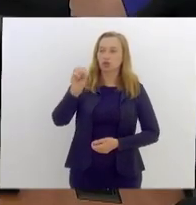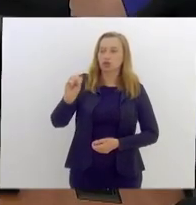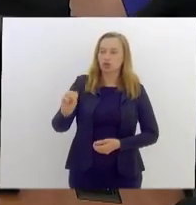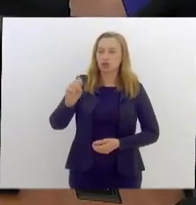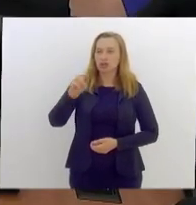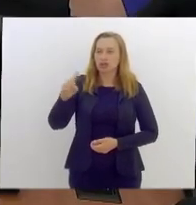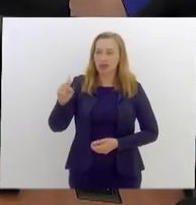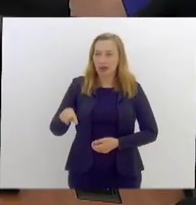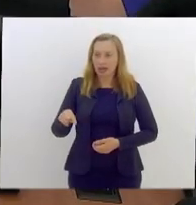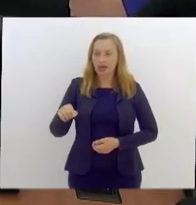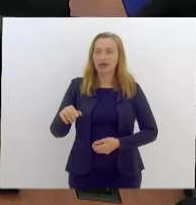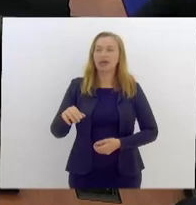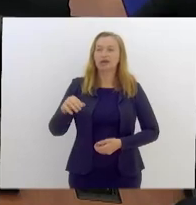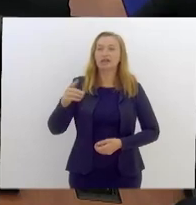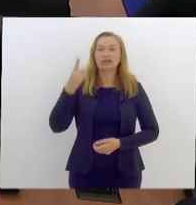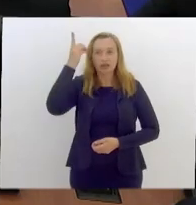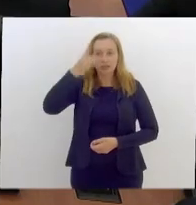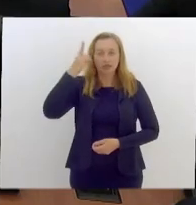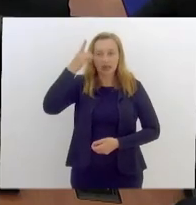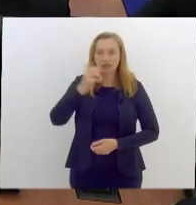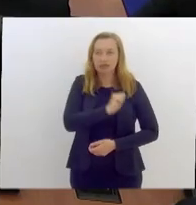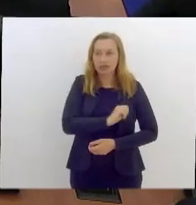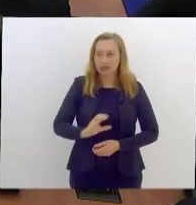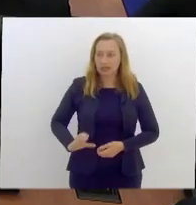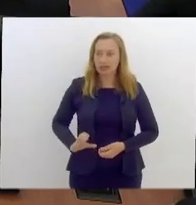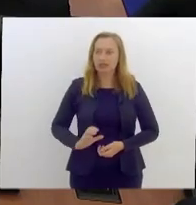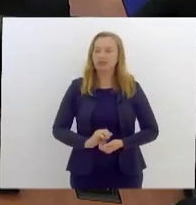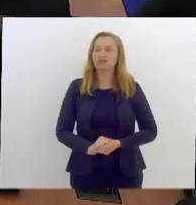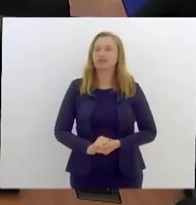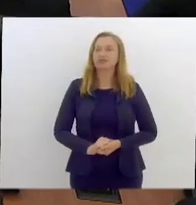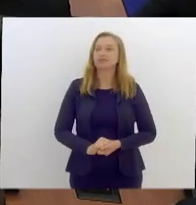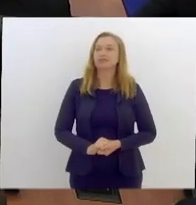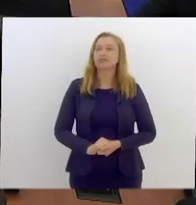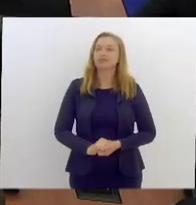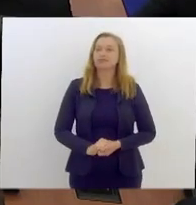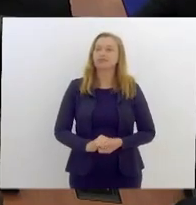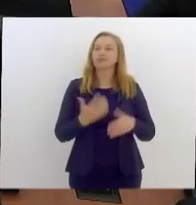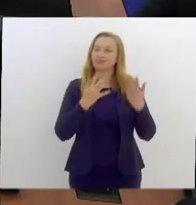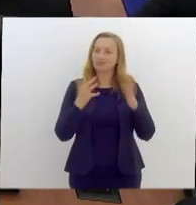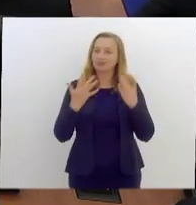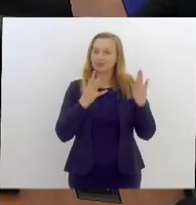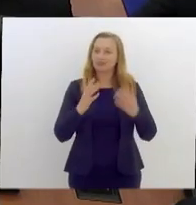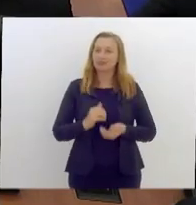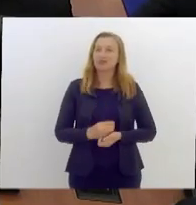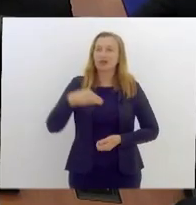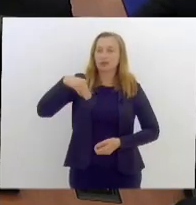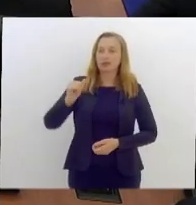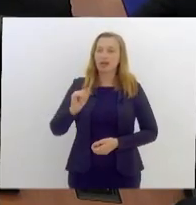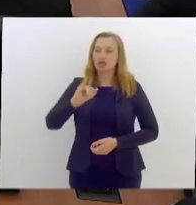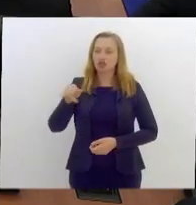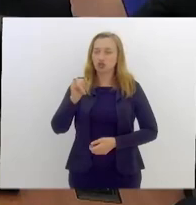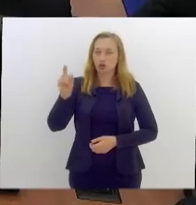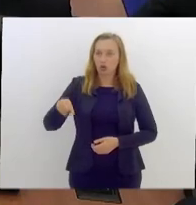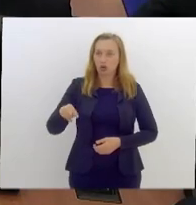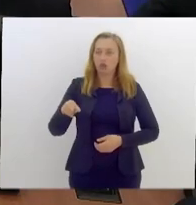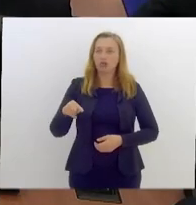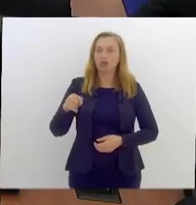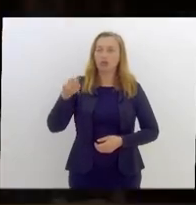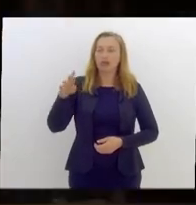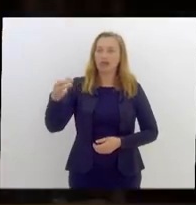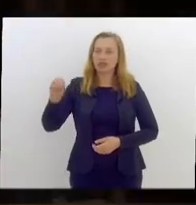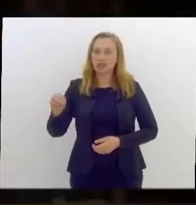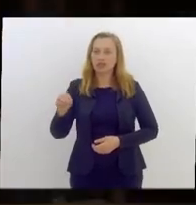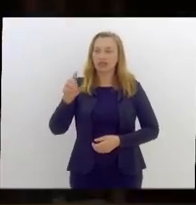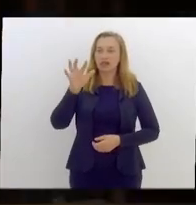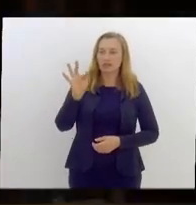Autor, deputado André Siciliano. Major Brigadeiro do Ar, Fernando